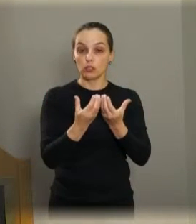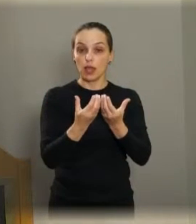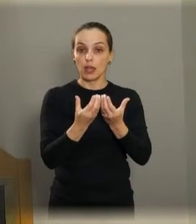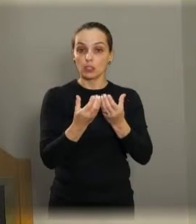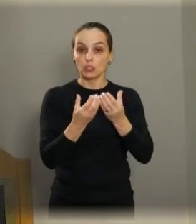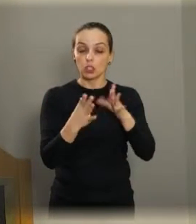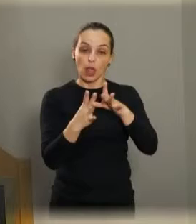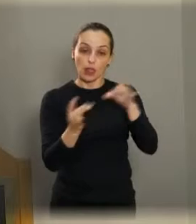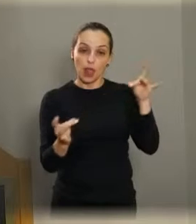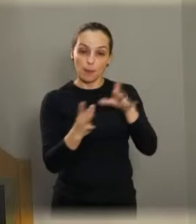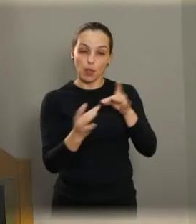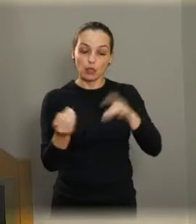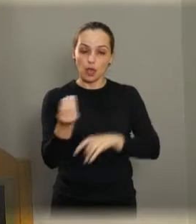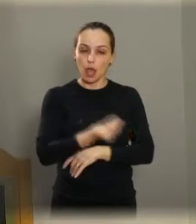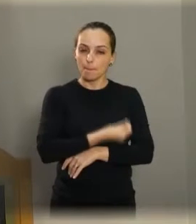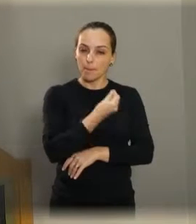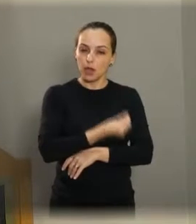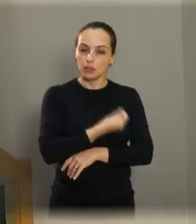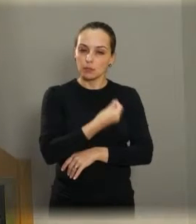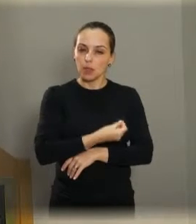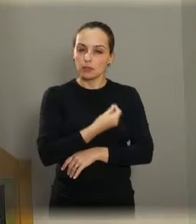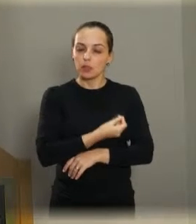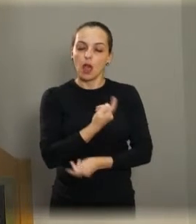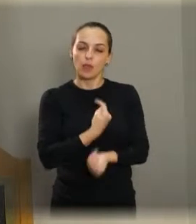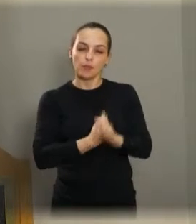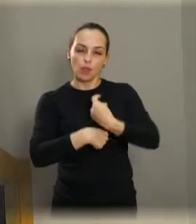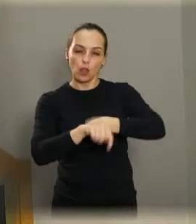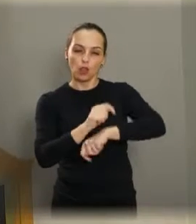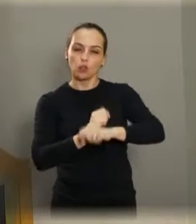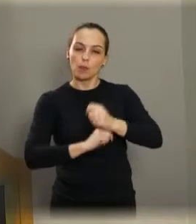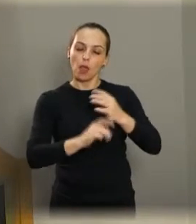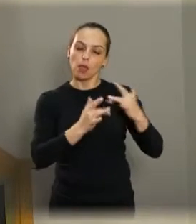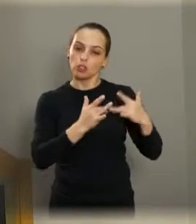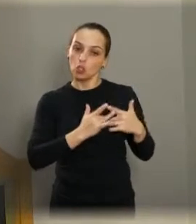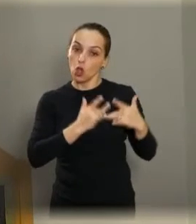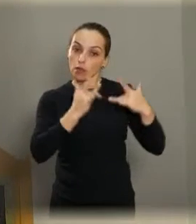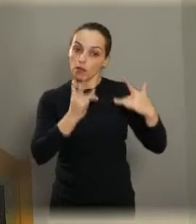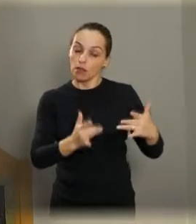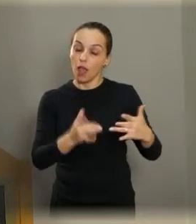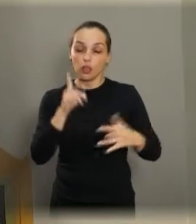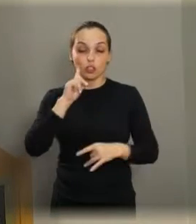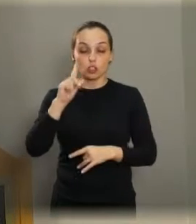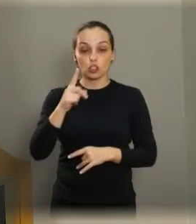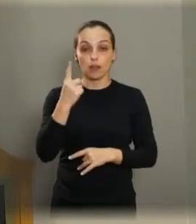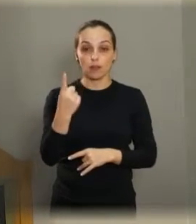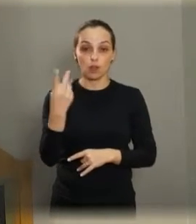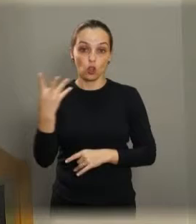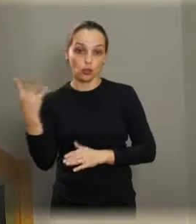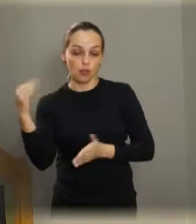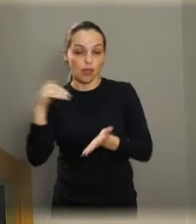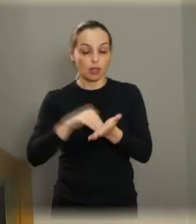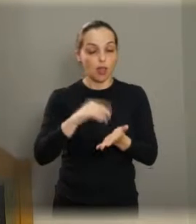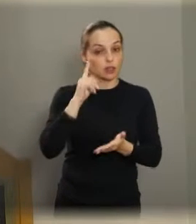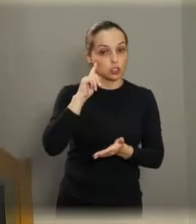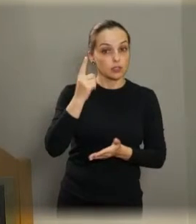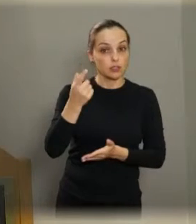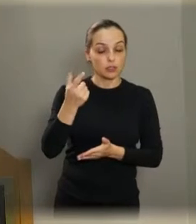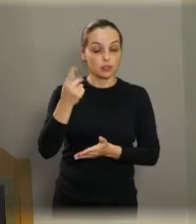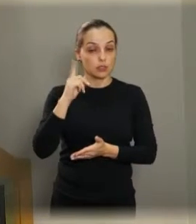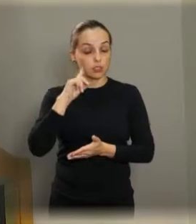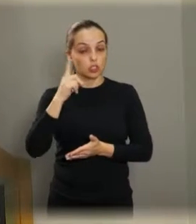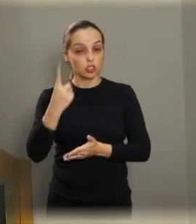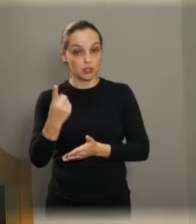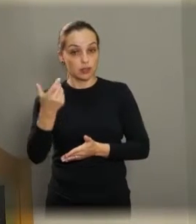participativa Participação Popular e economia solidária que vai acontecer do dia14 ao dia 16 no